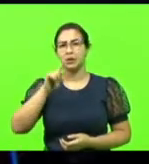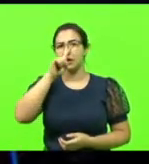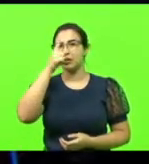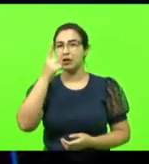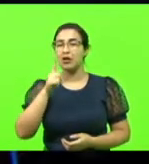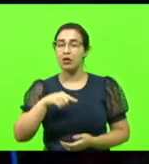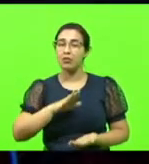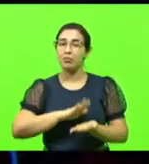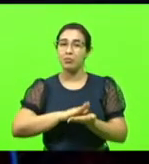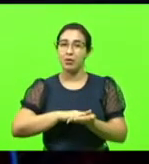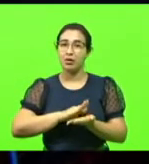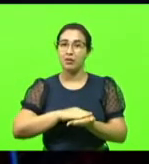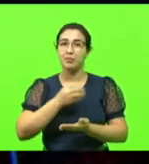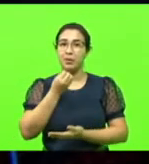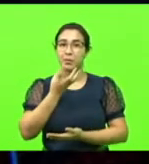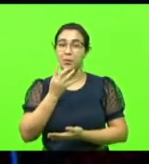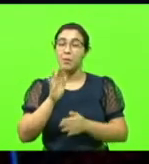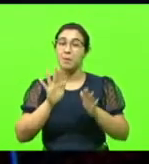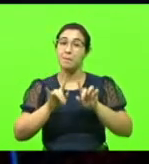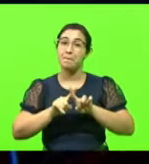louvável, porém,